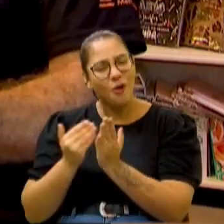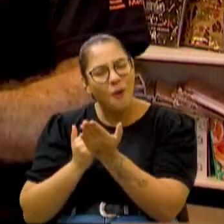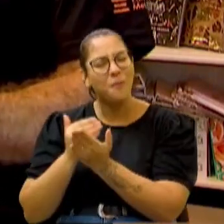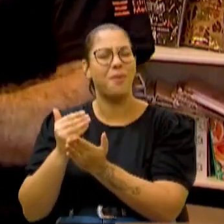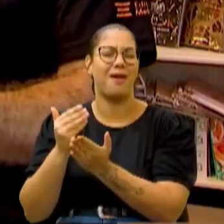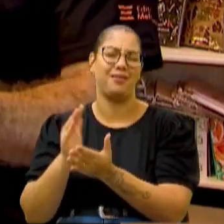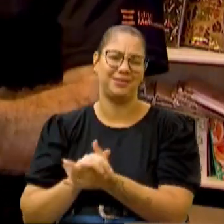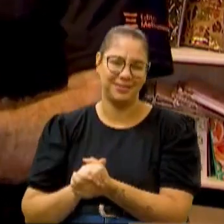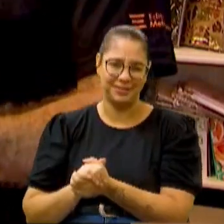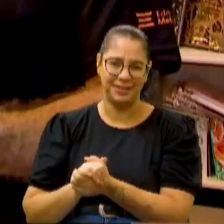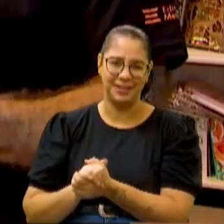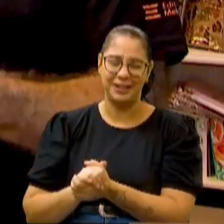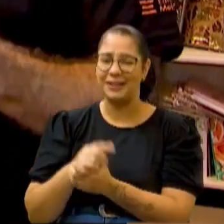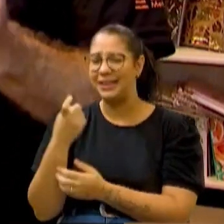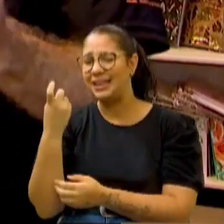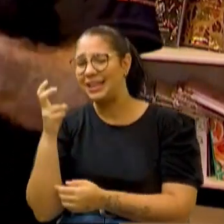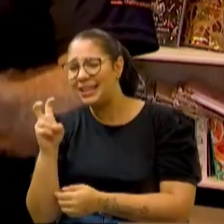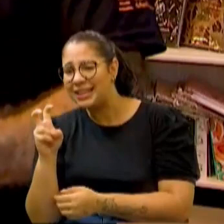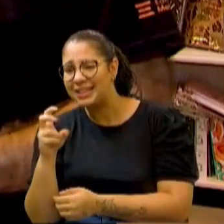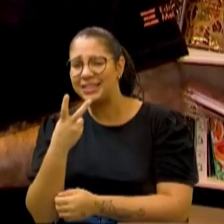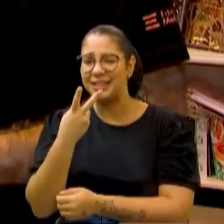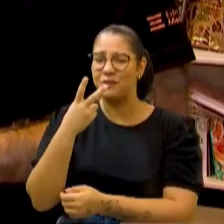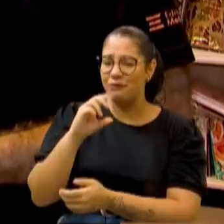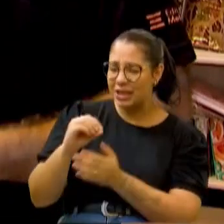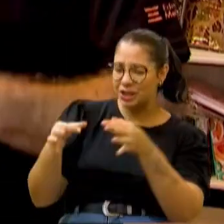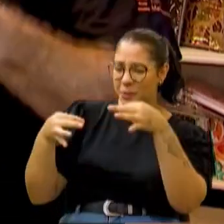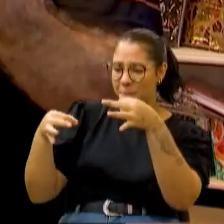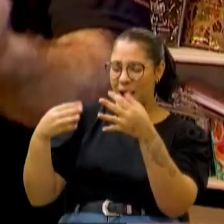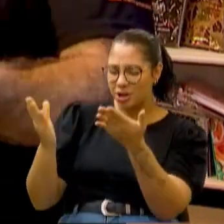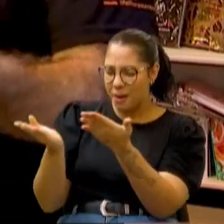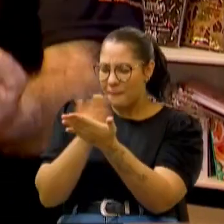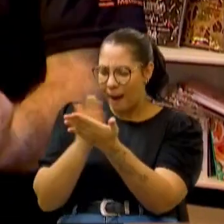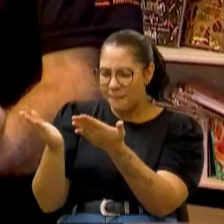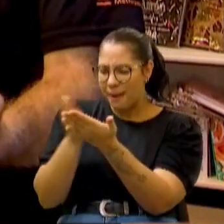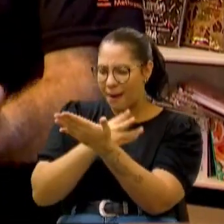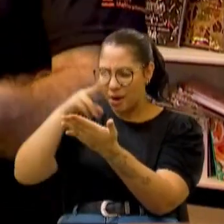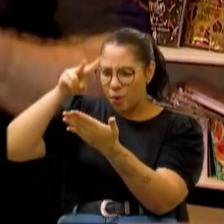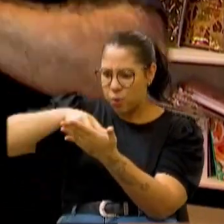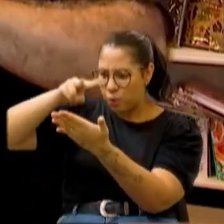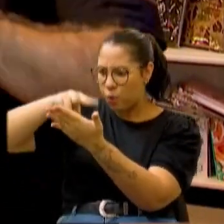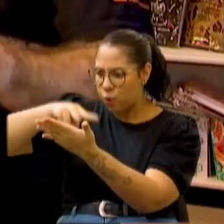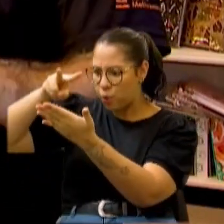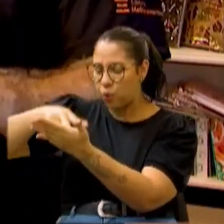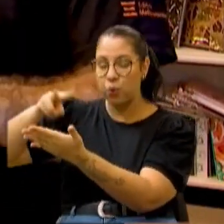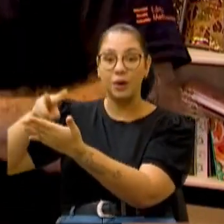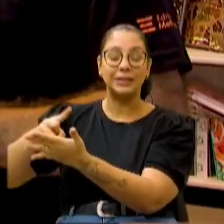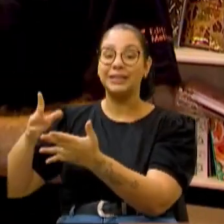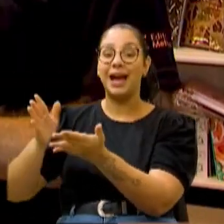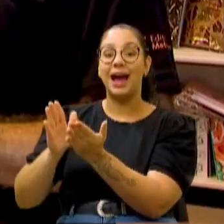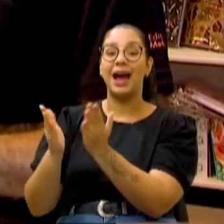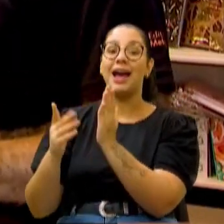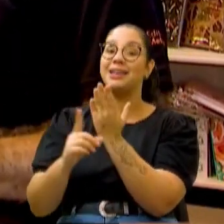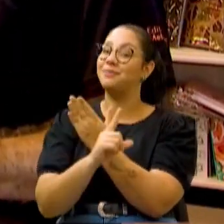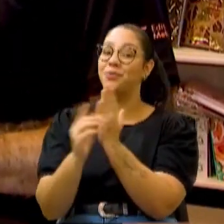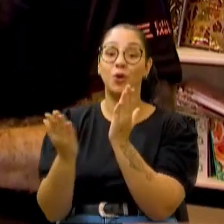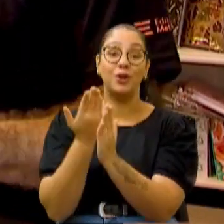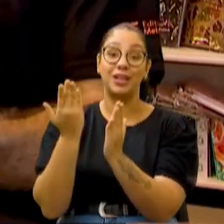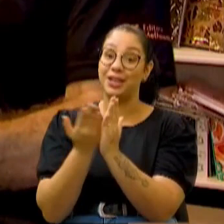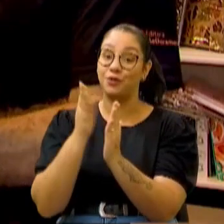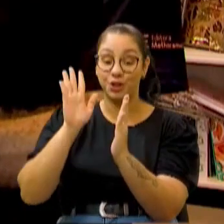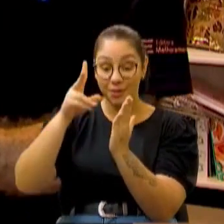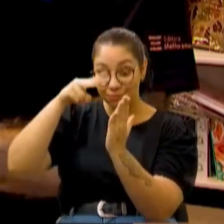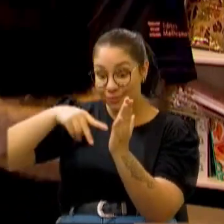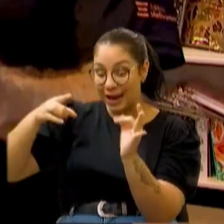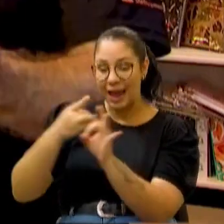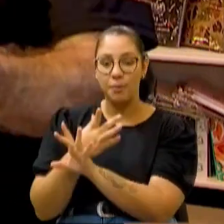a ler. Comece a ler 15, 20 páginas por dia, você vai ver que depois de um mês você lê um livro. Ótimo, essa é a primeira